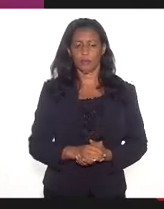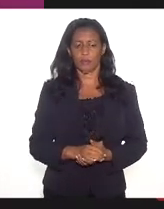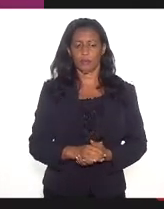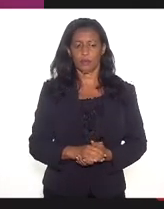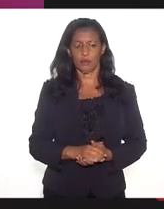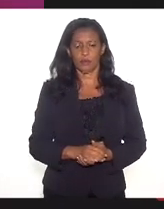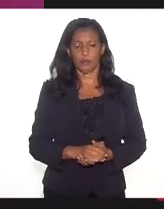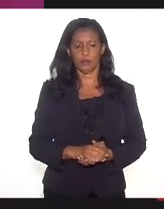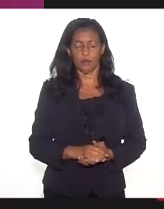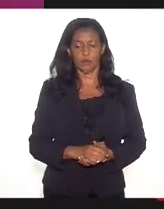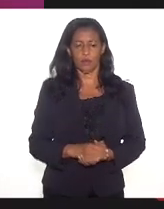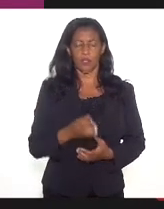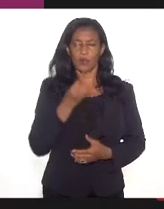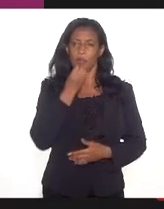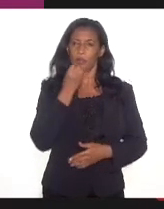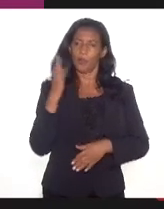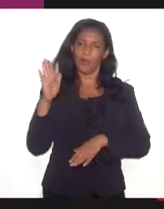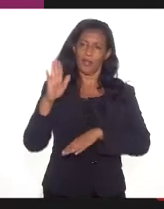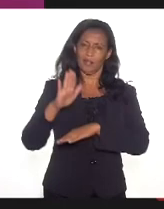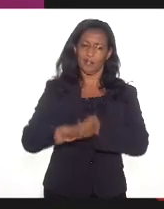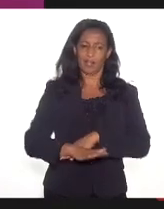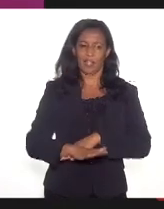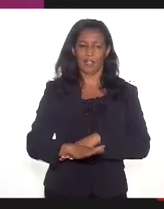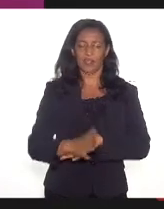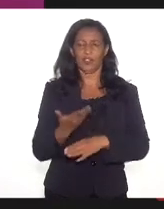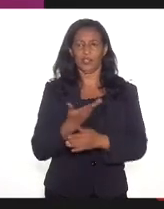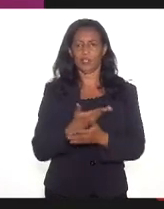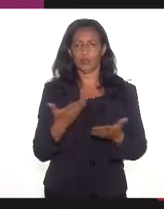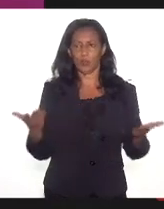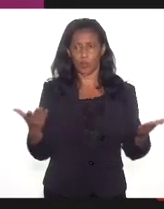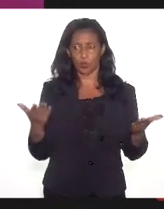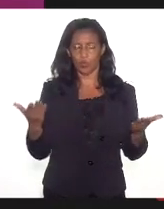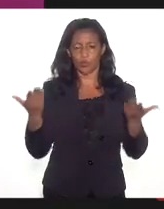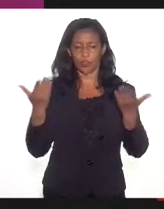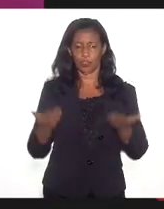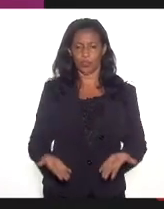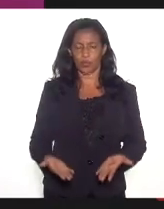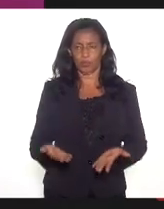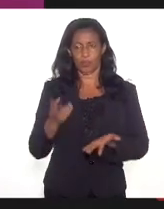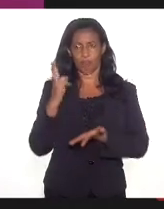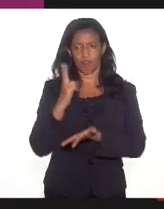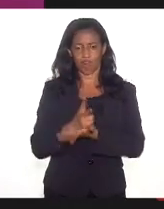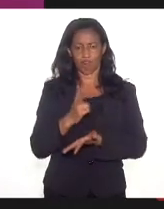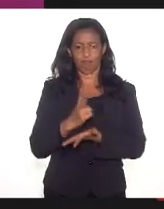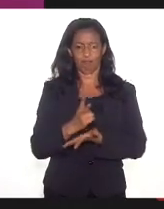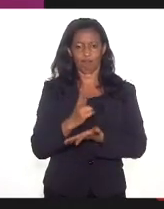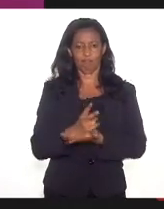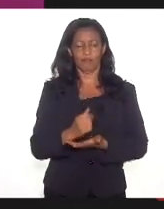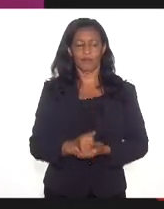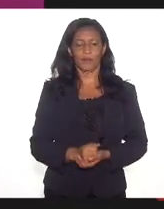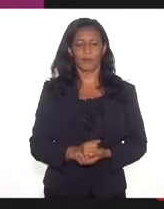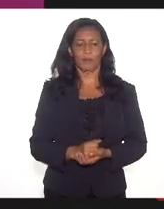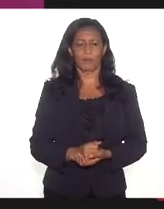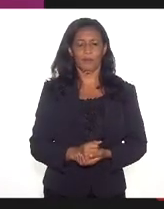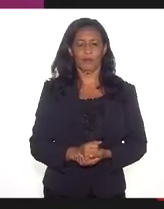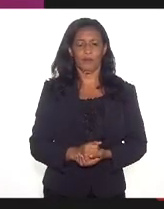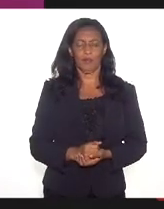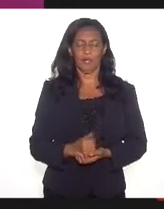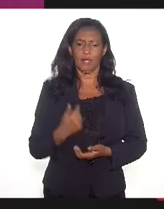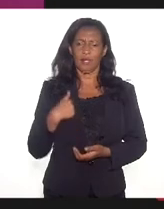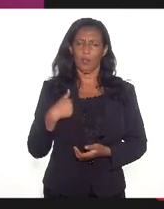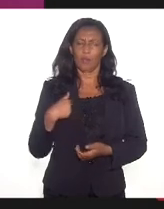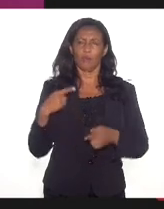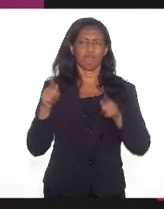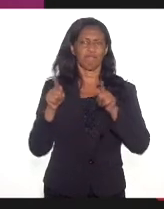Renata uma boa tarde uma boa tarde para todos que estão aqui ainda eu também quero fazer poucas